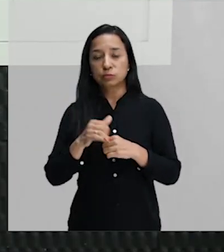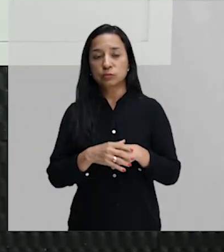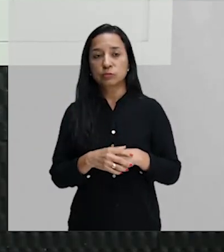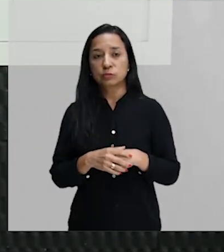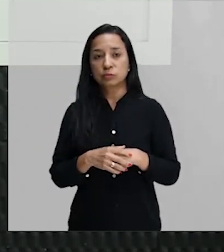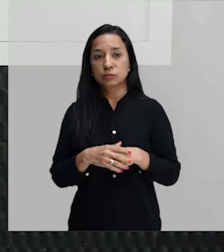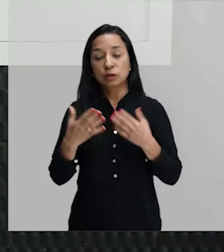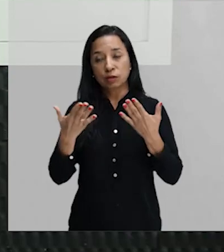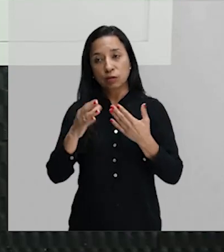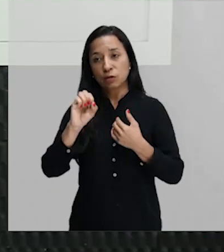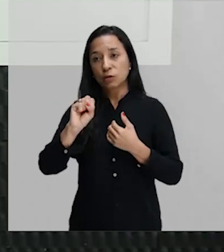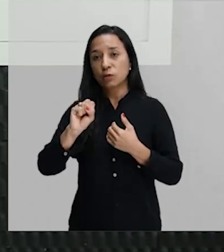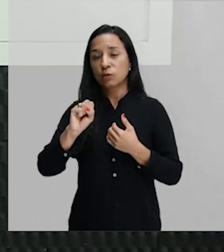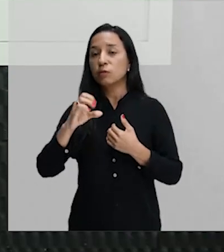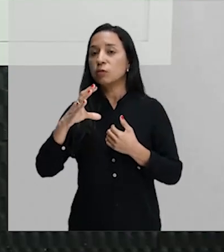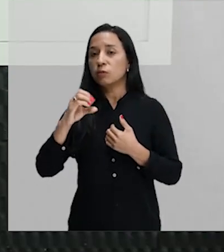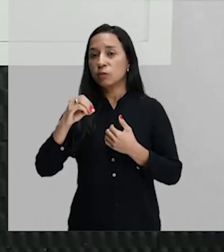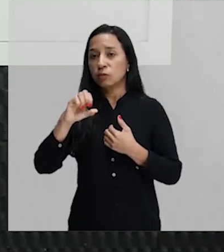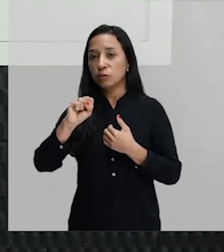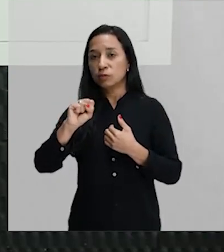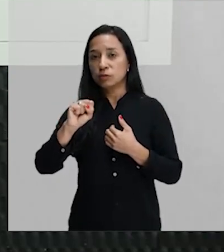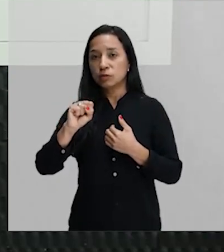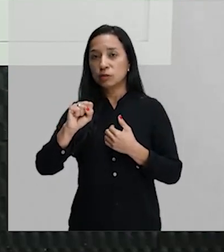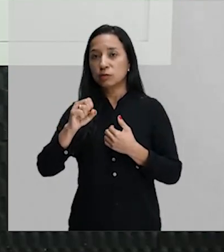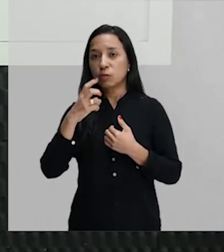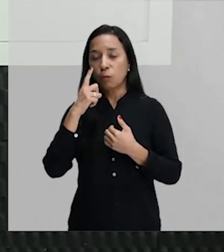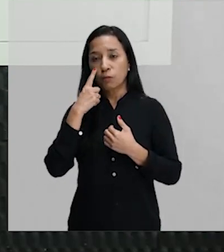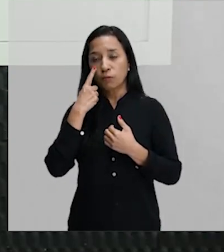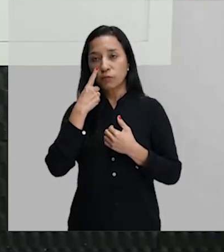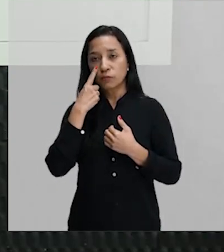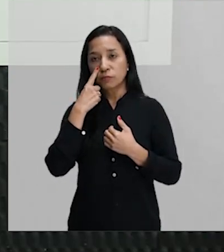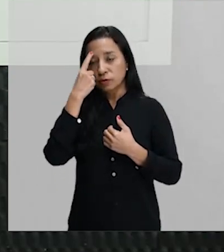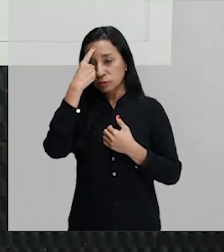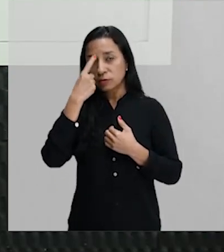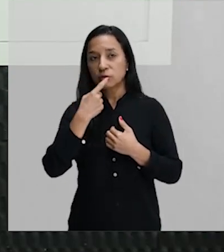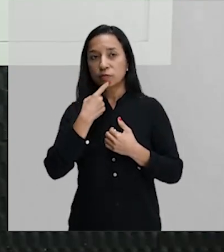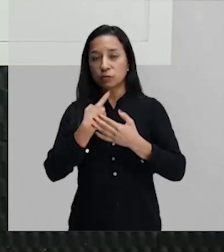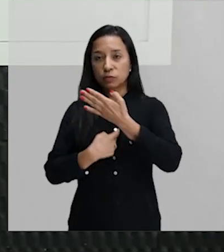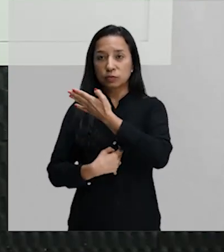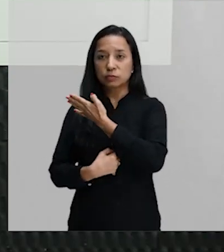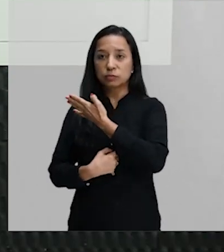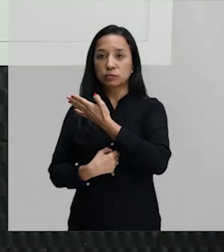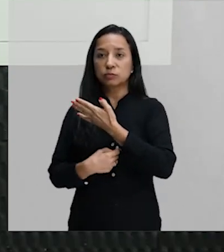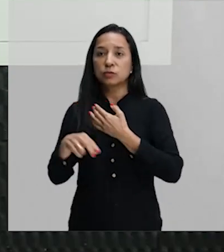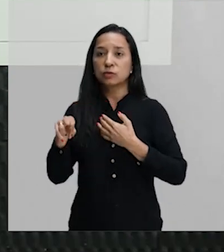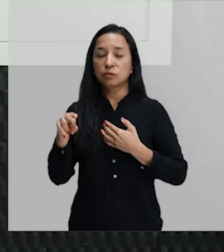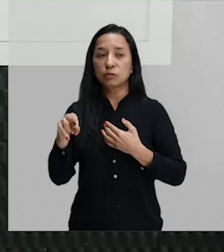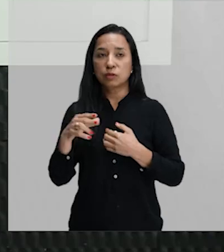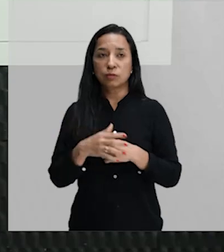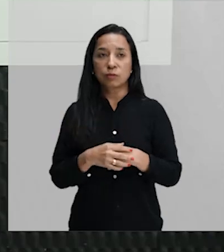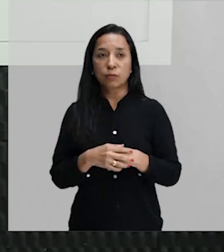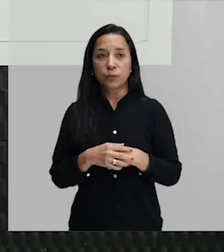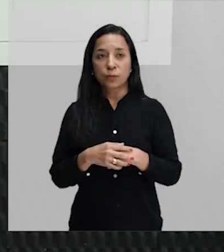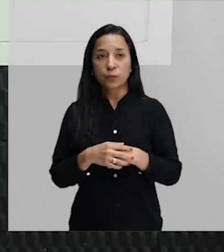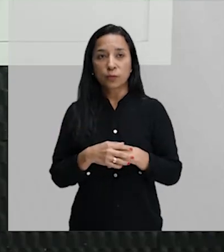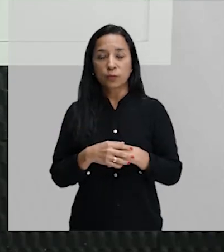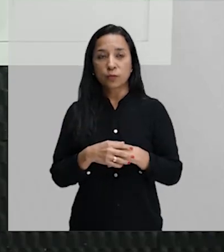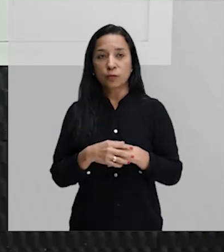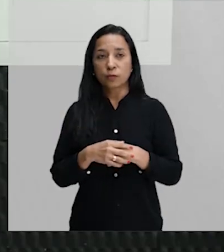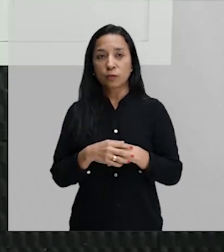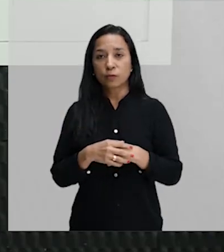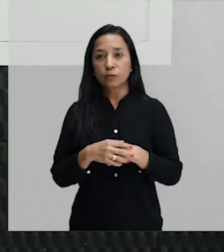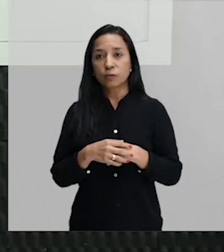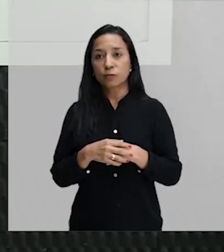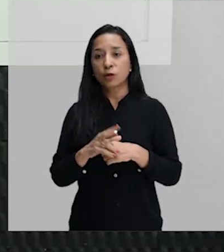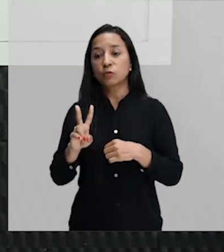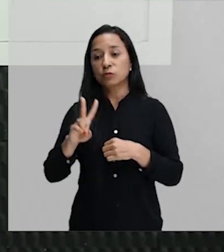o cosseno, você observa aqui na figura, ó, tá? O cosseno é o mesmo. E aqui, do zero para cá, os valores